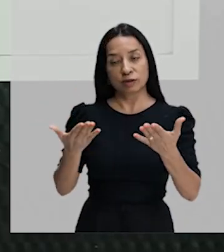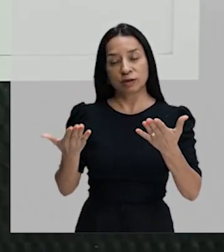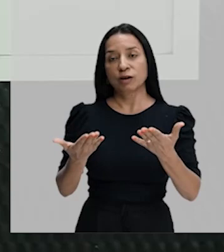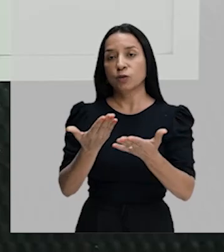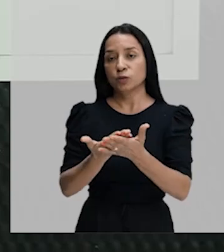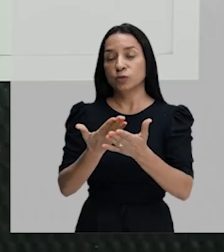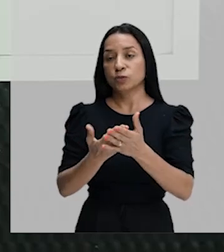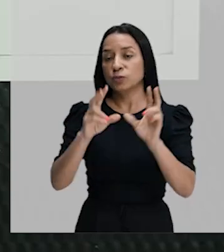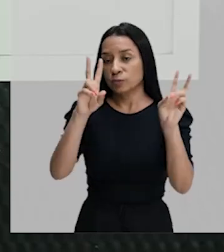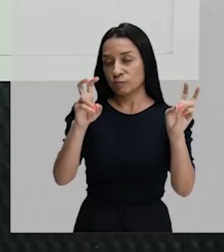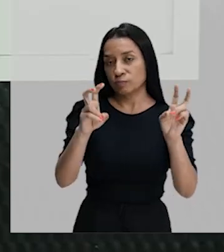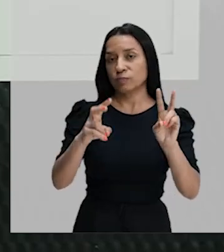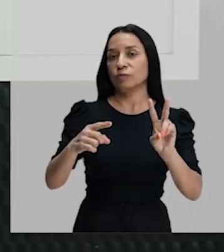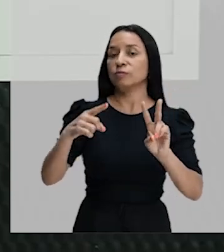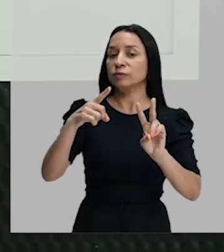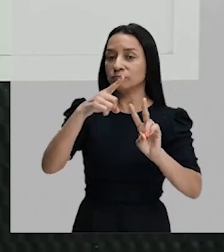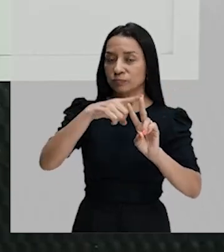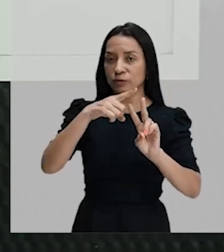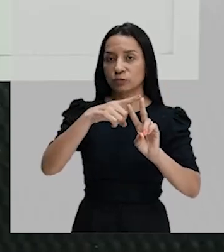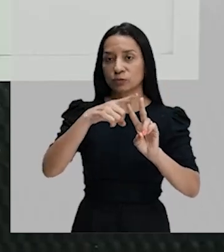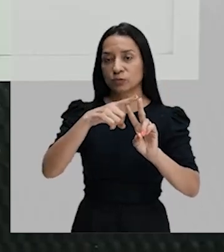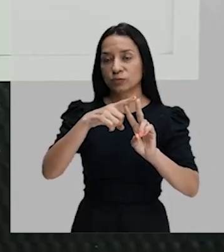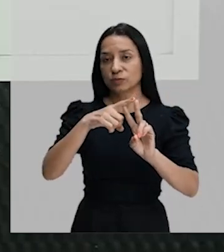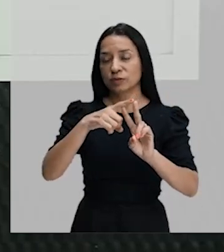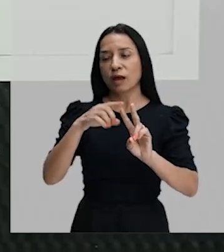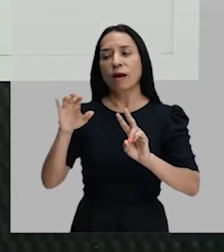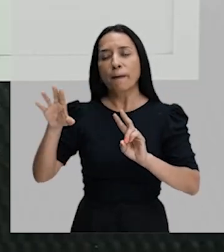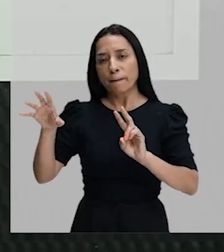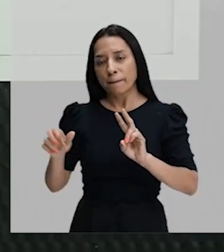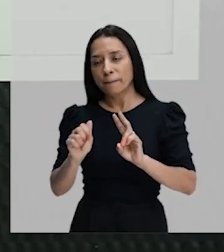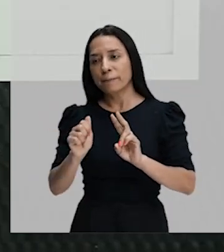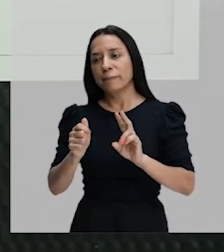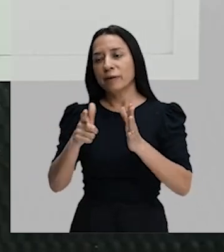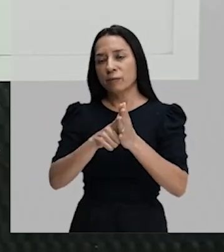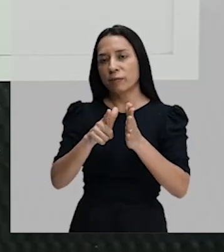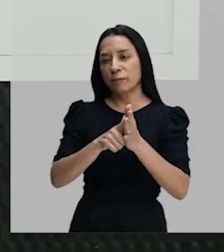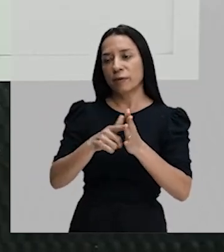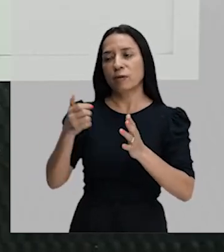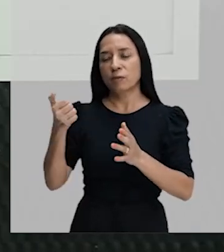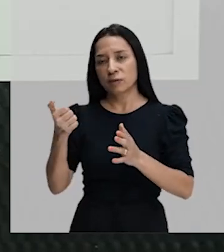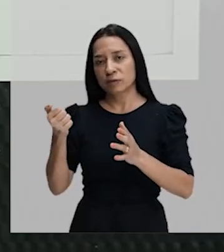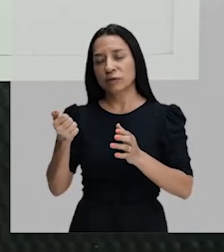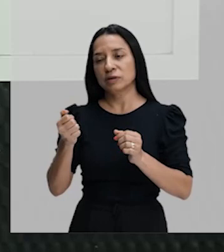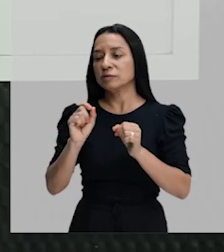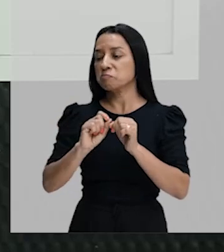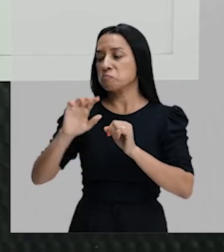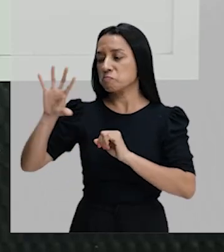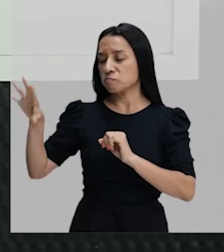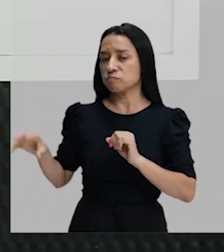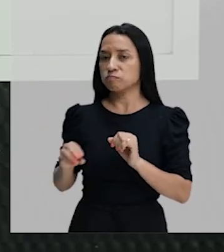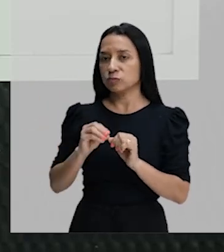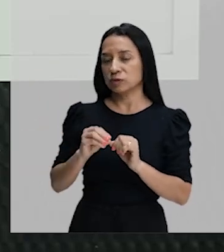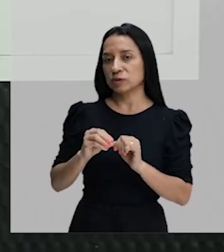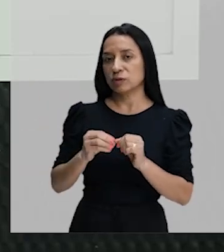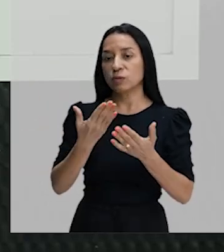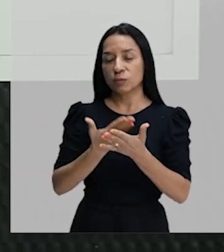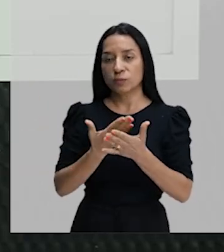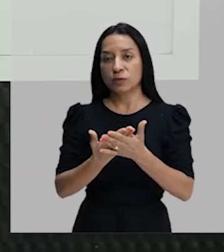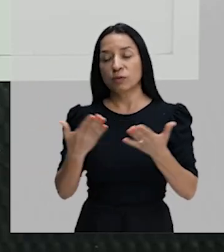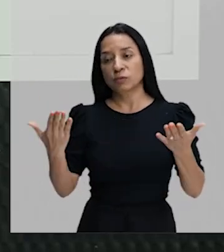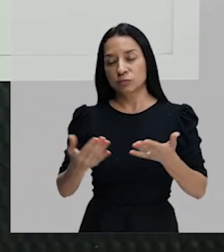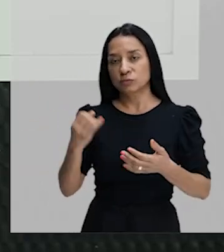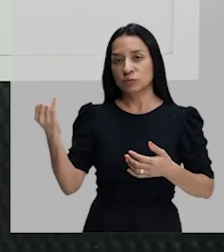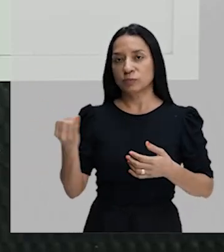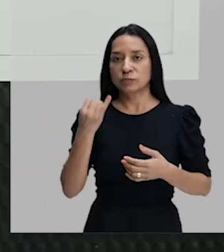vetores, certo? Então fica ligadinho, papel, caneta, faça suas anotações, ok? Que a aula de hoje é importantíssima. É um